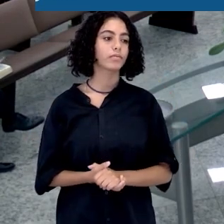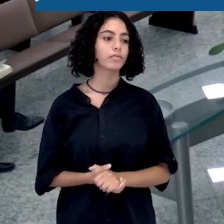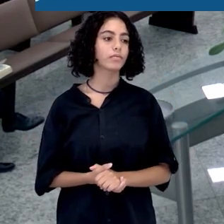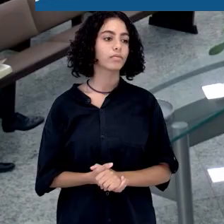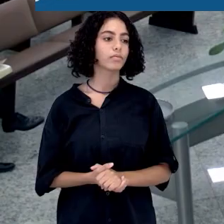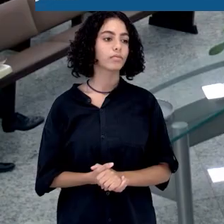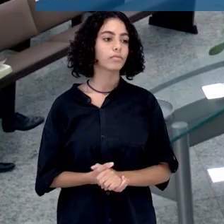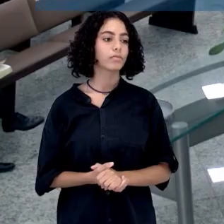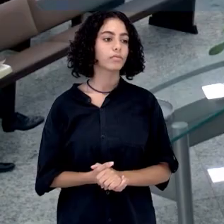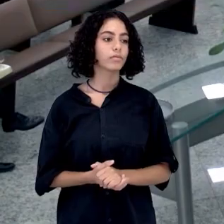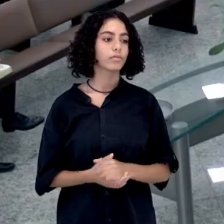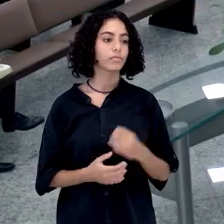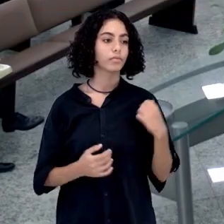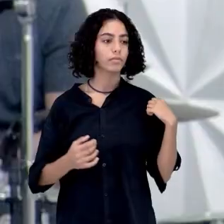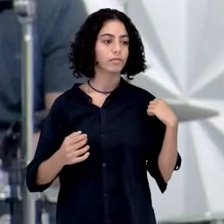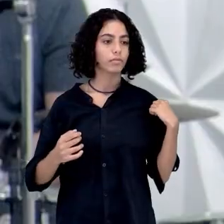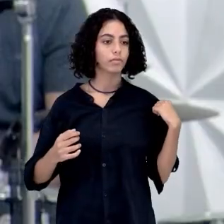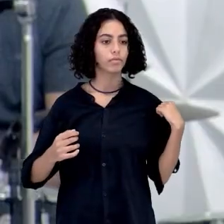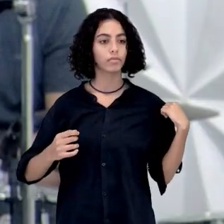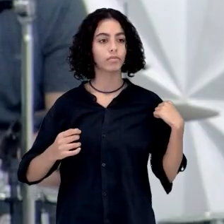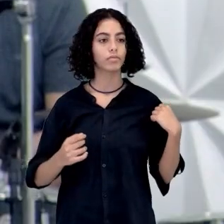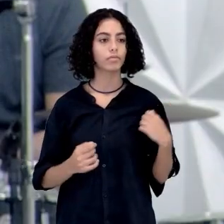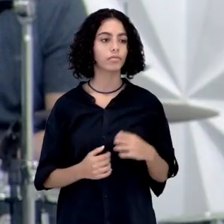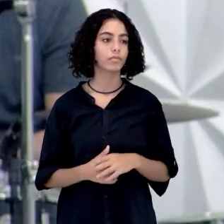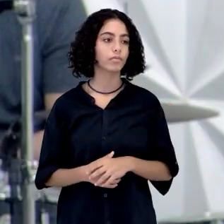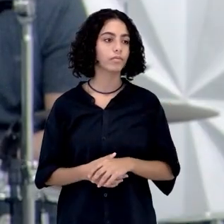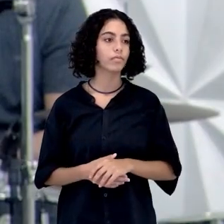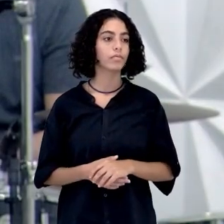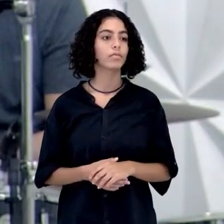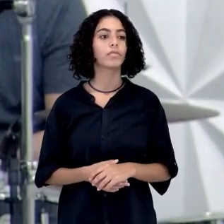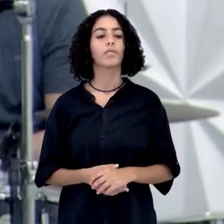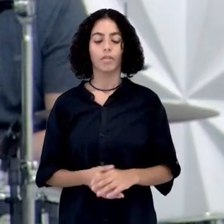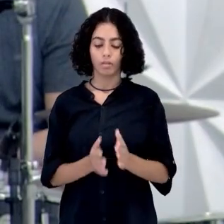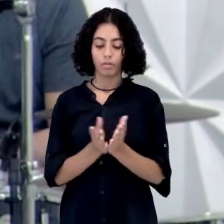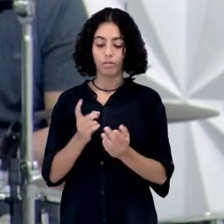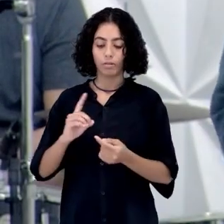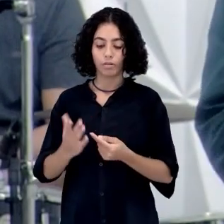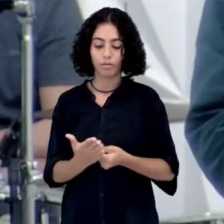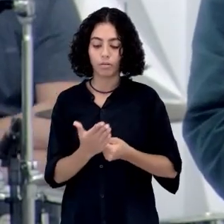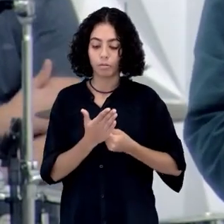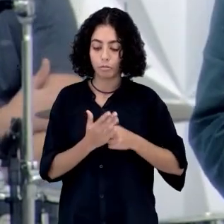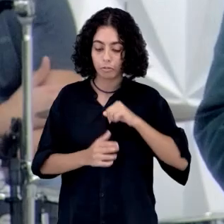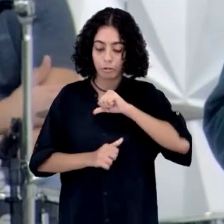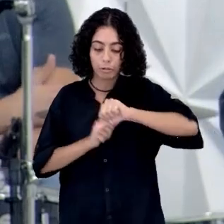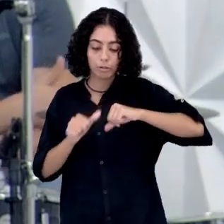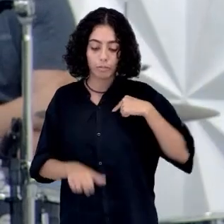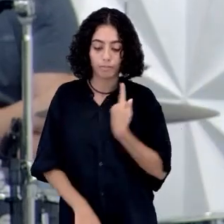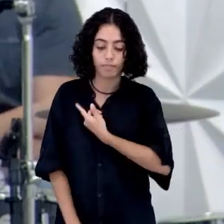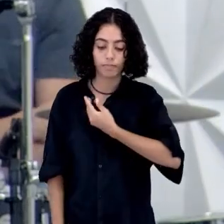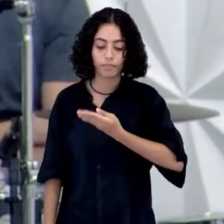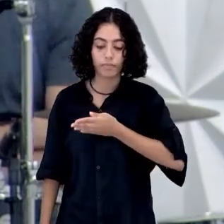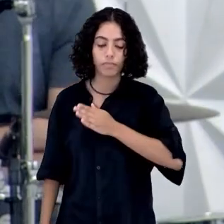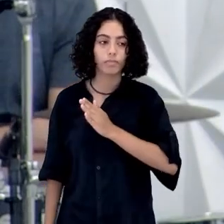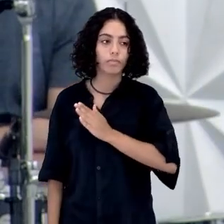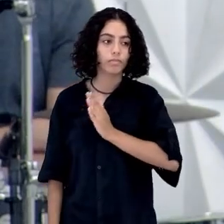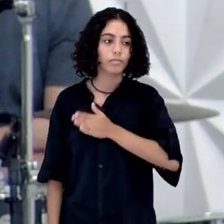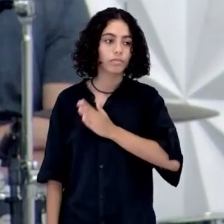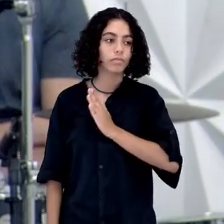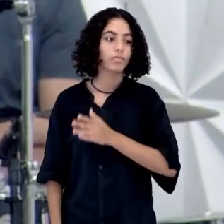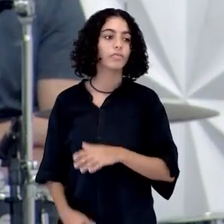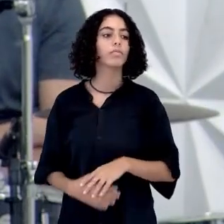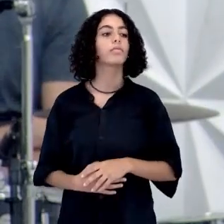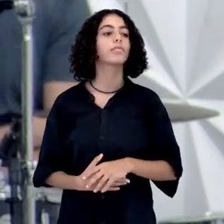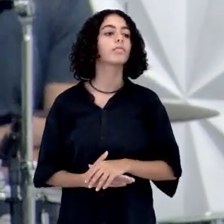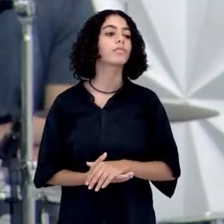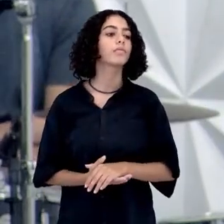Senhor. E que Deus aplique a sua palavra nos nossos corações. Irmãos, uma das narrativas bíblicas que mais nos fascina,